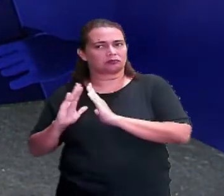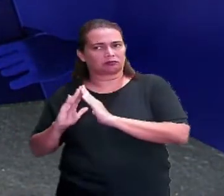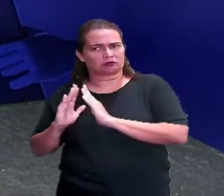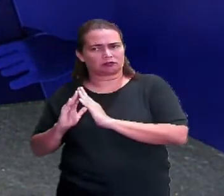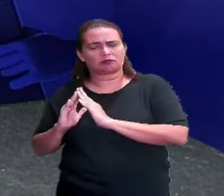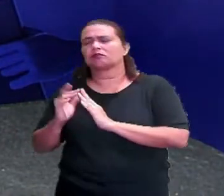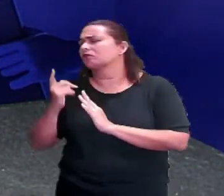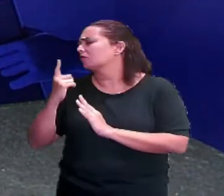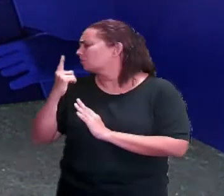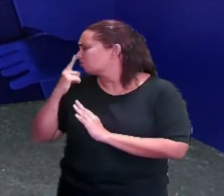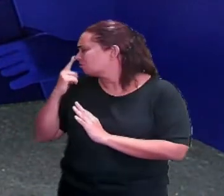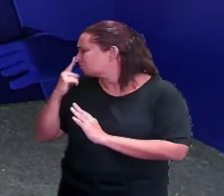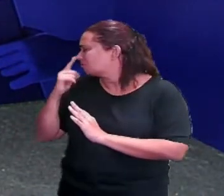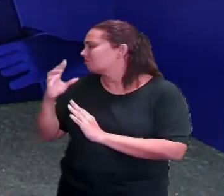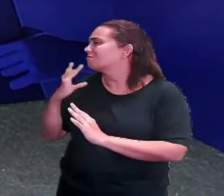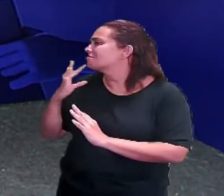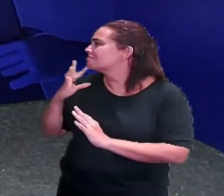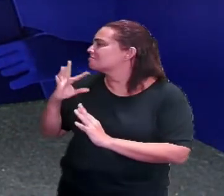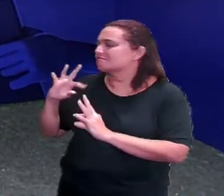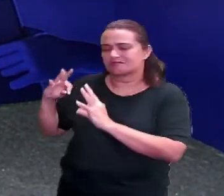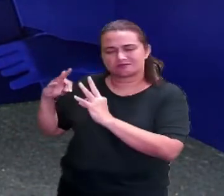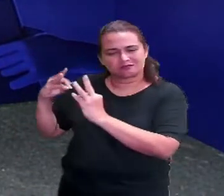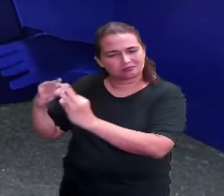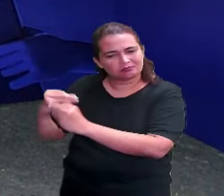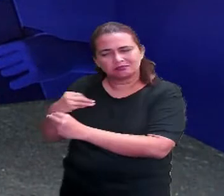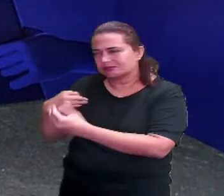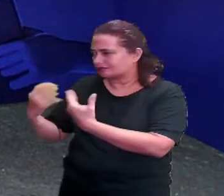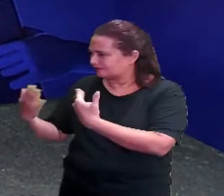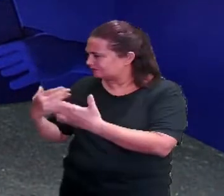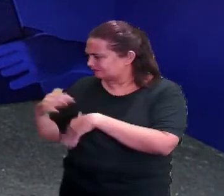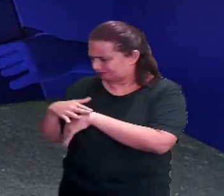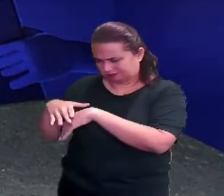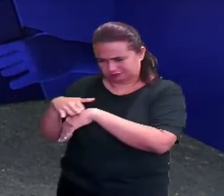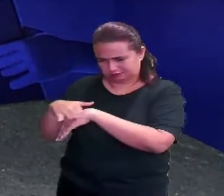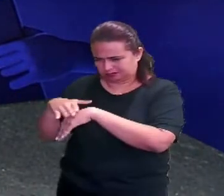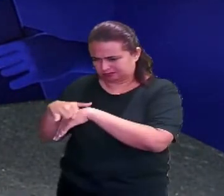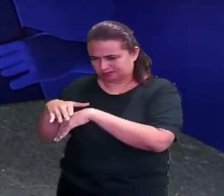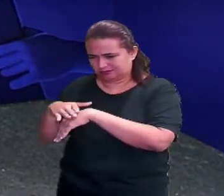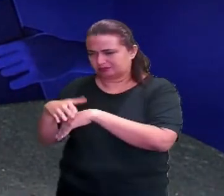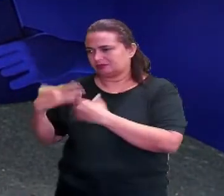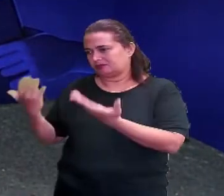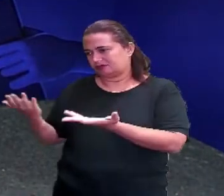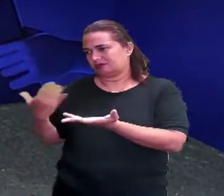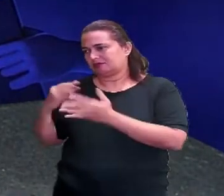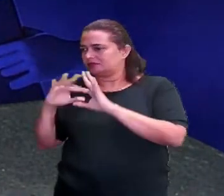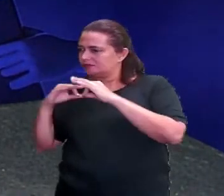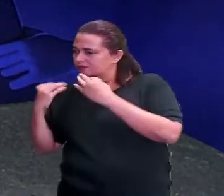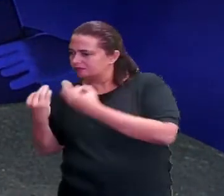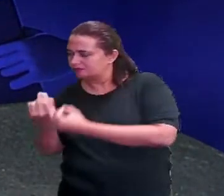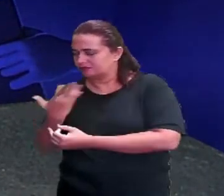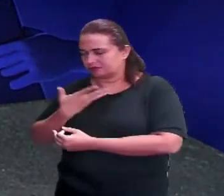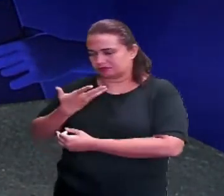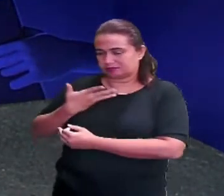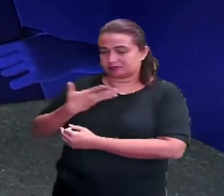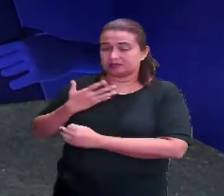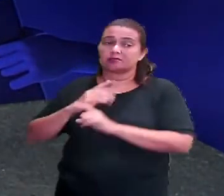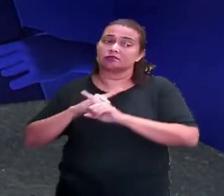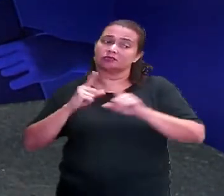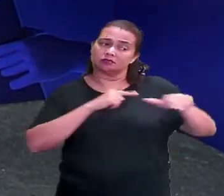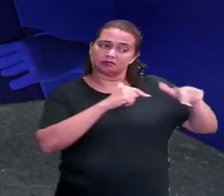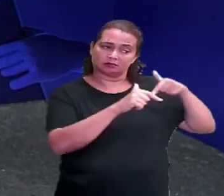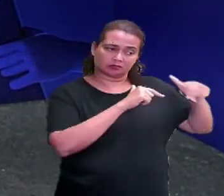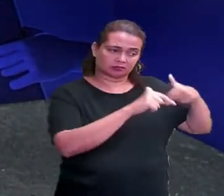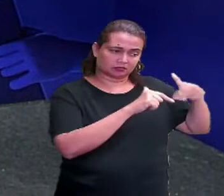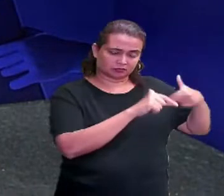intimidade para falar da maneira, né, que eu achar mais conveniente ali com os meus entes queridos, mas no campo